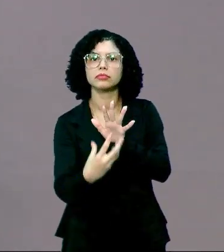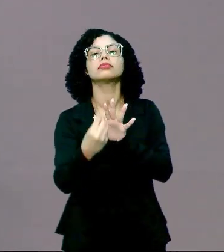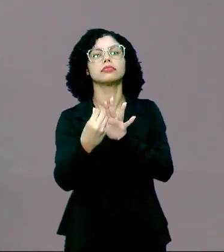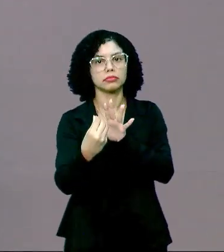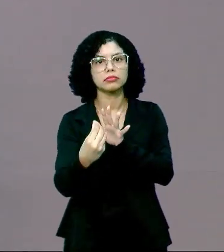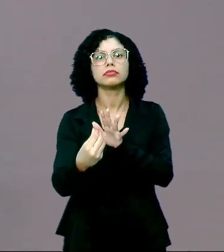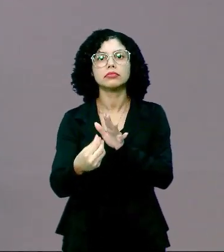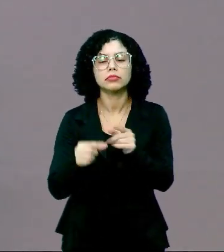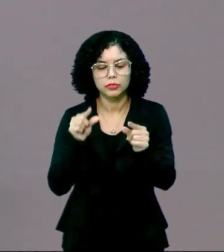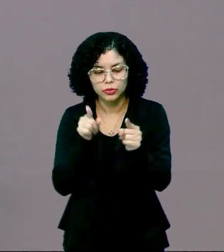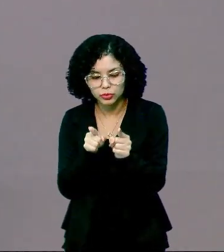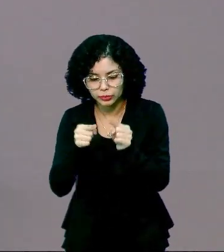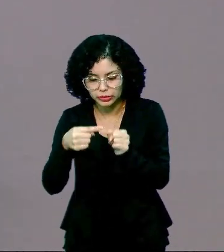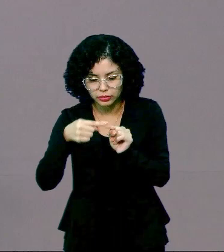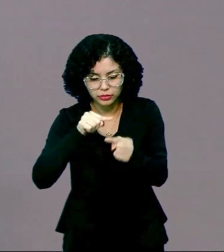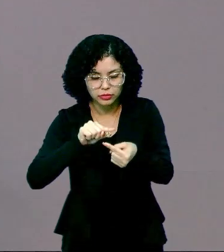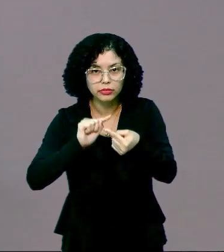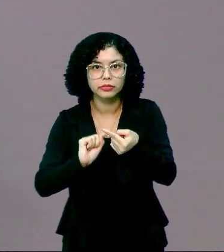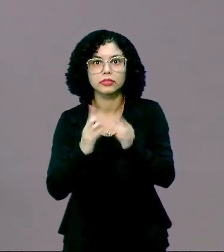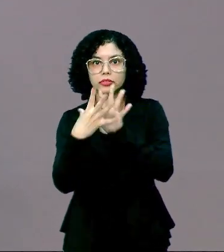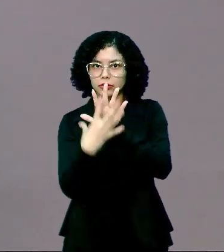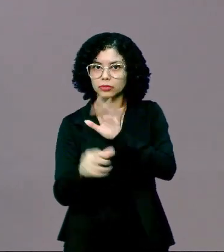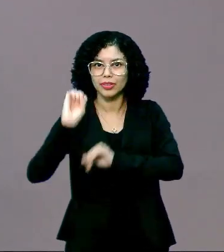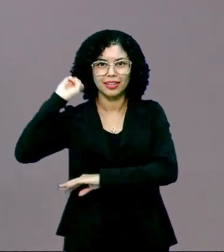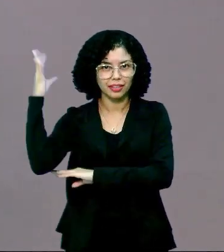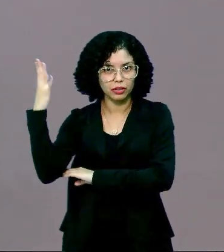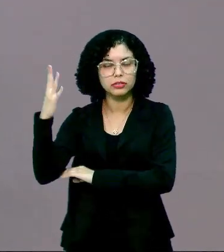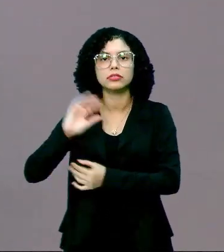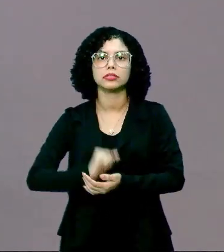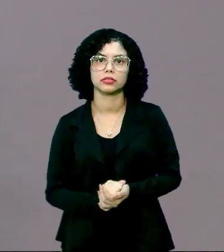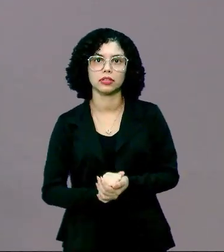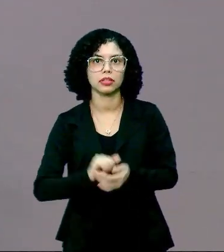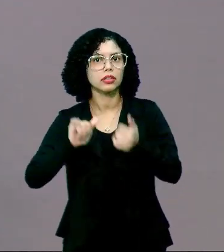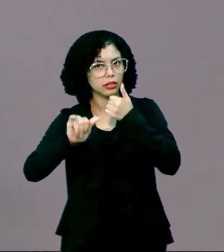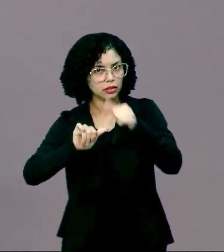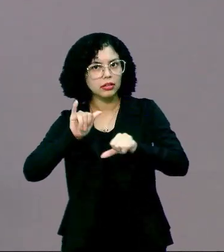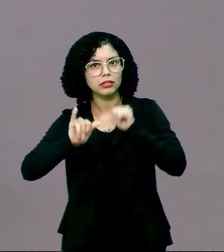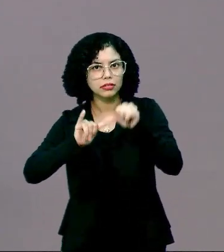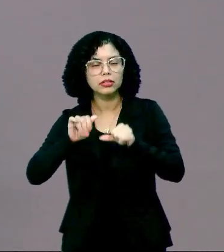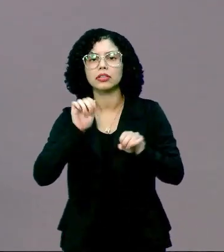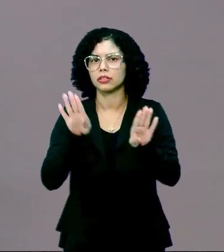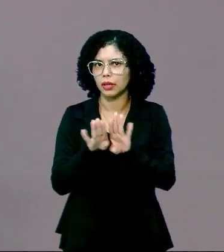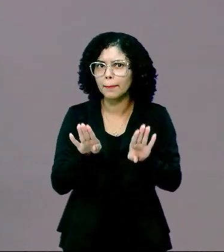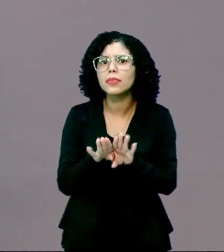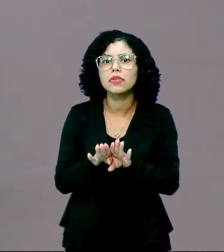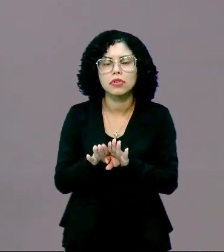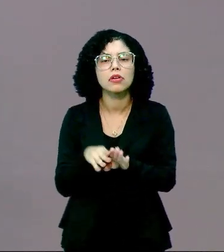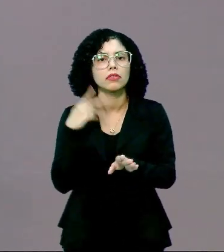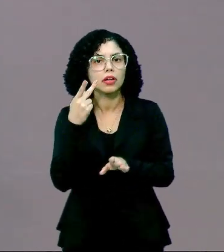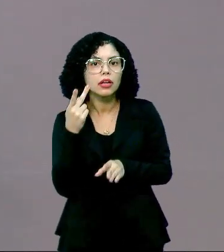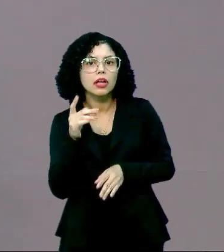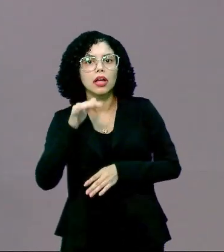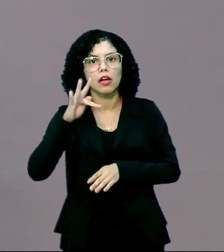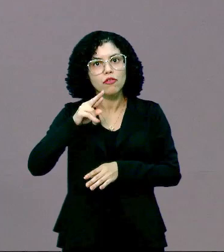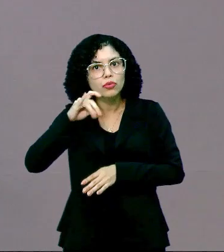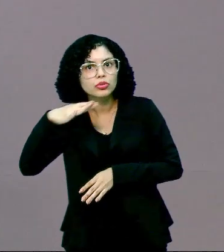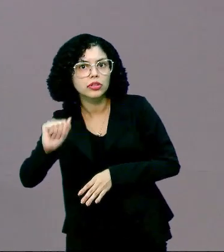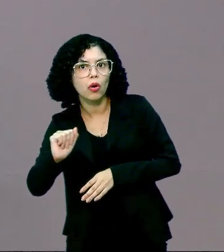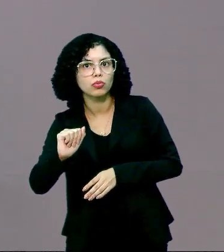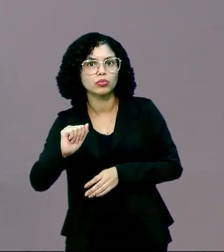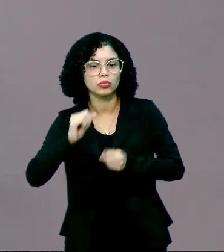radioativas, sobre as partículas, sobre os efeitos dessa radiação, e na próxima aula nós vamos falar um pouquinho sobre fissão, fusão